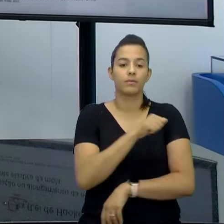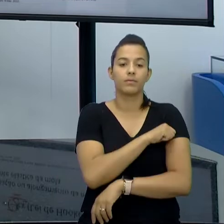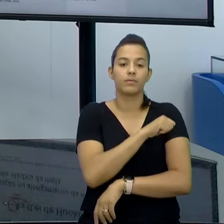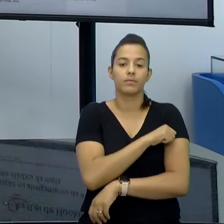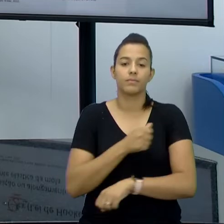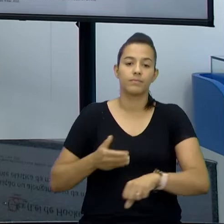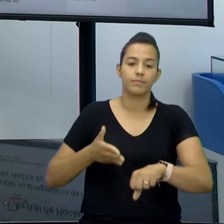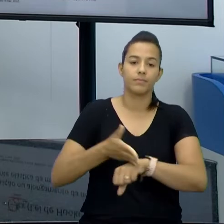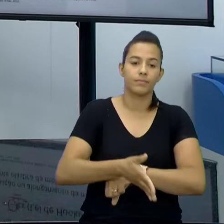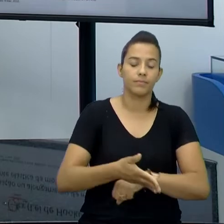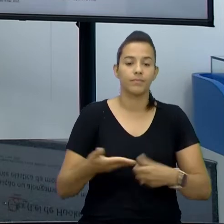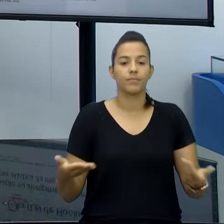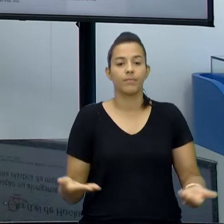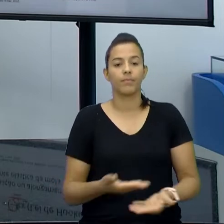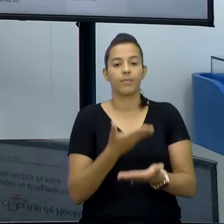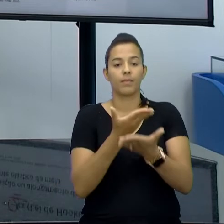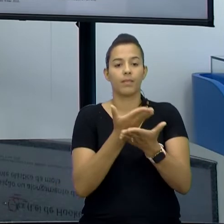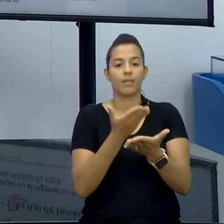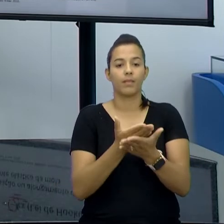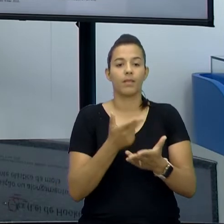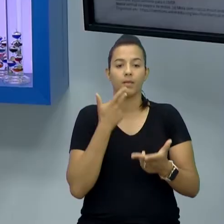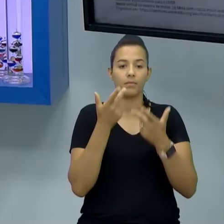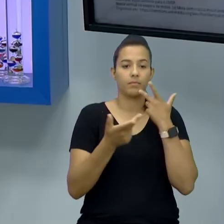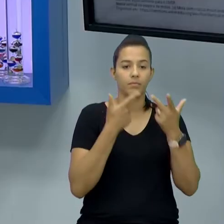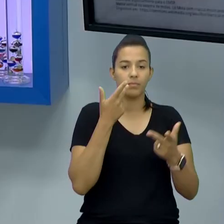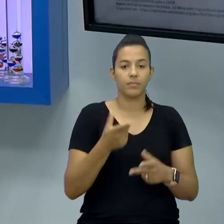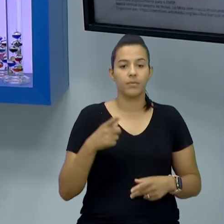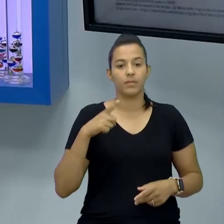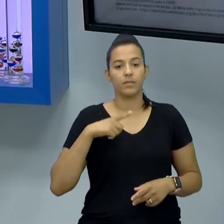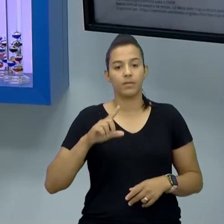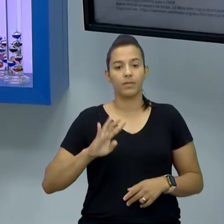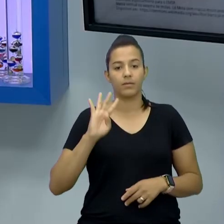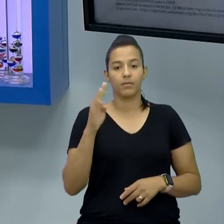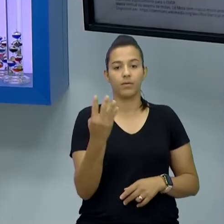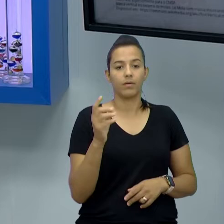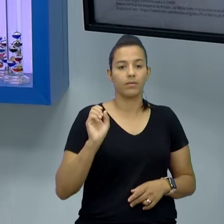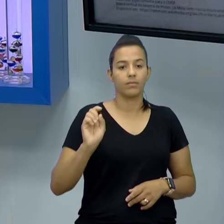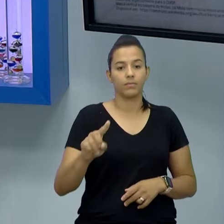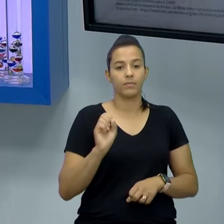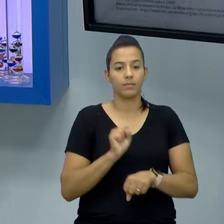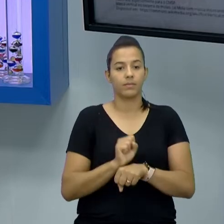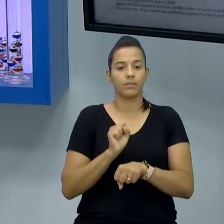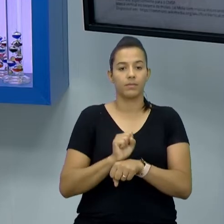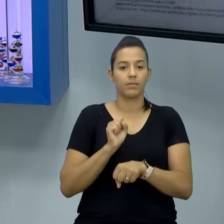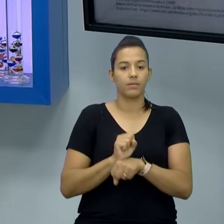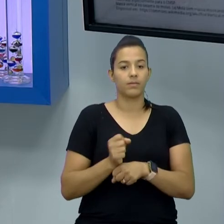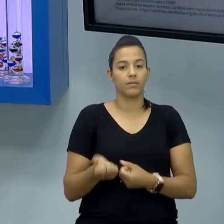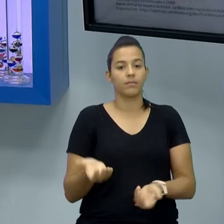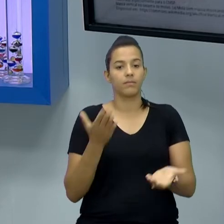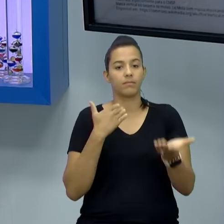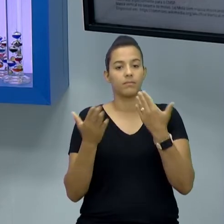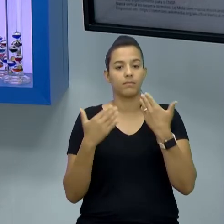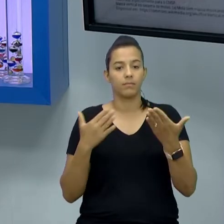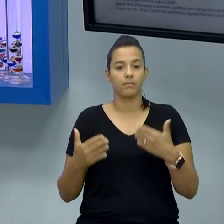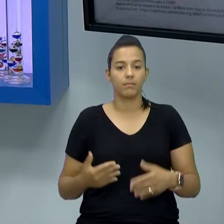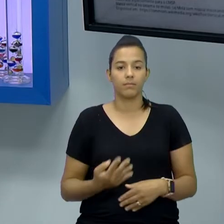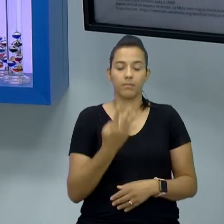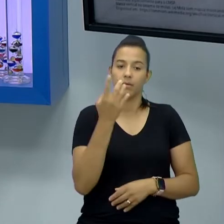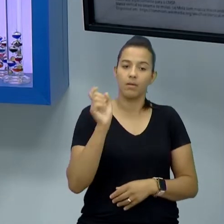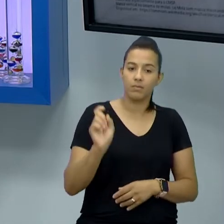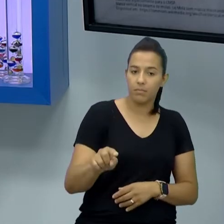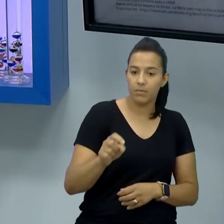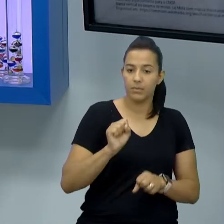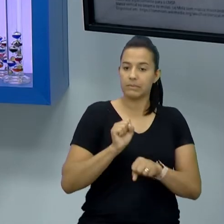agora. A nossa produtora falou assim, ó, Giba, tem 4.000 estudantes esperando aqui interação. 4.000 estudantes